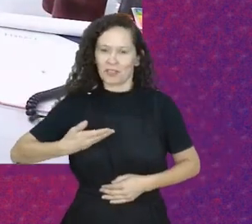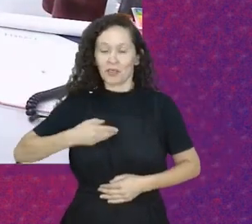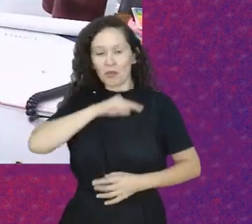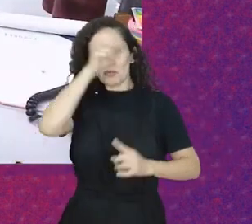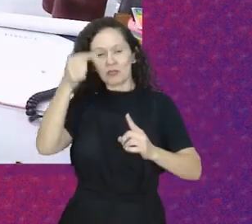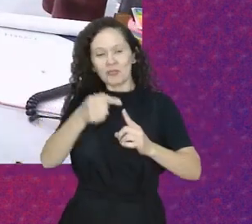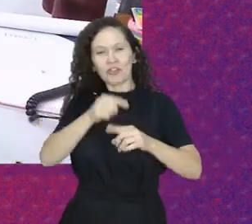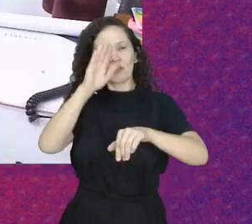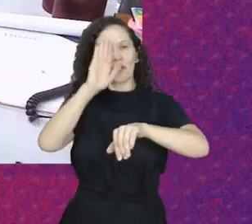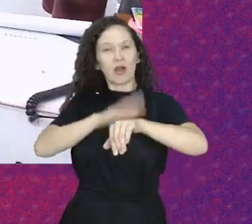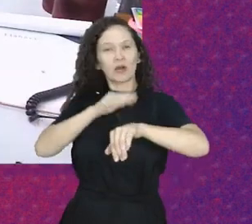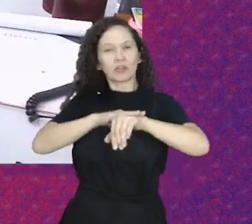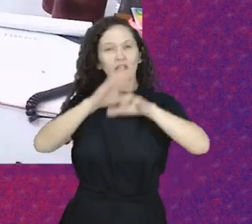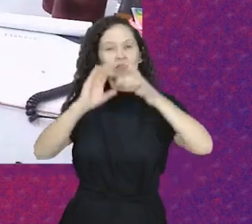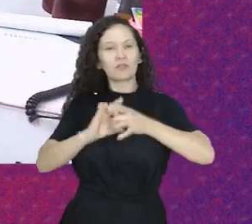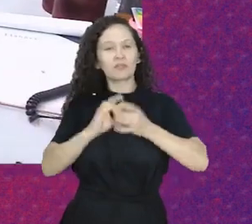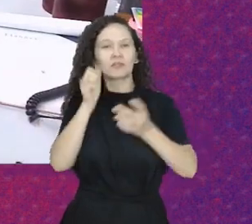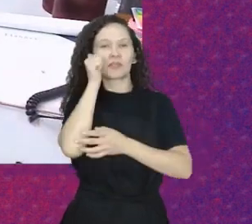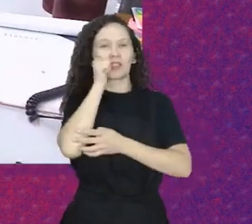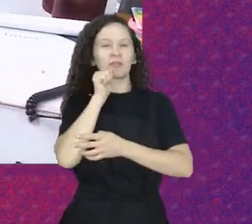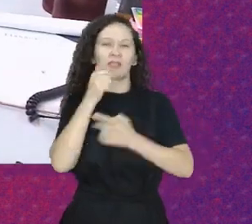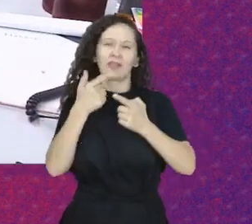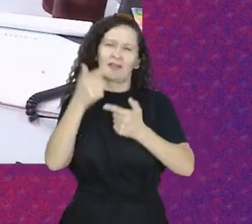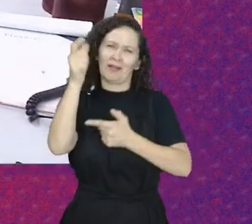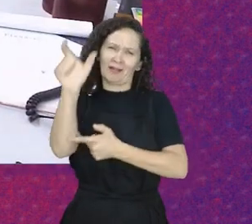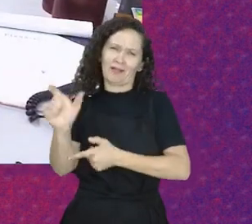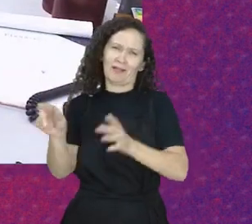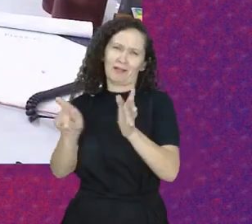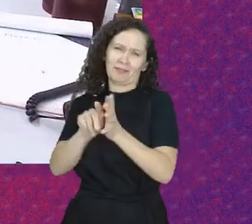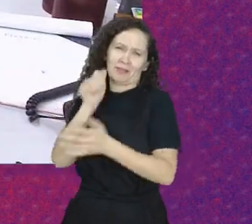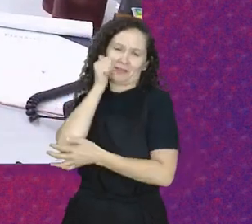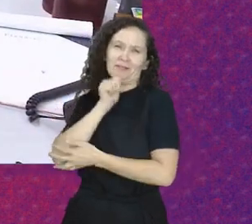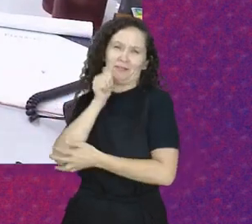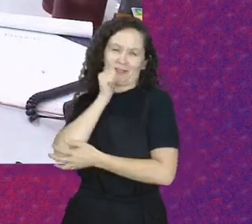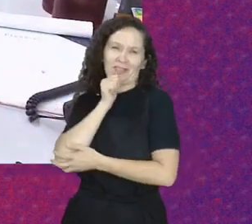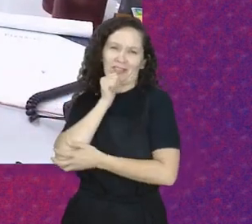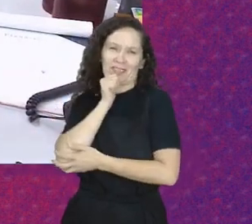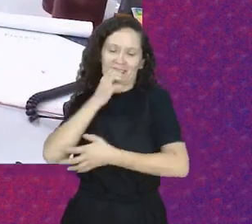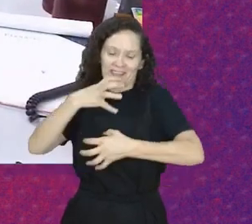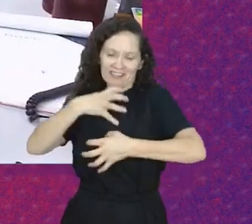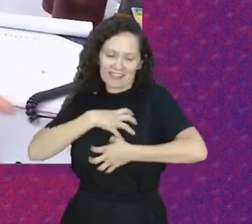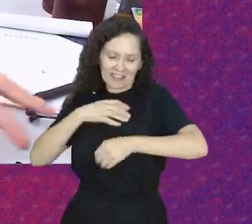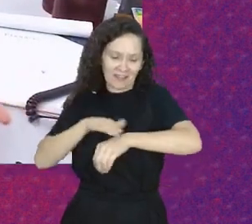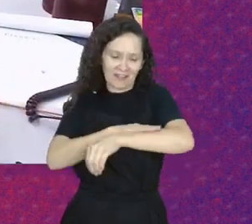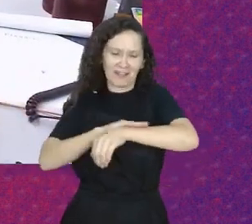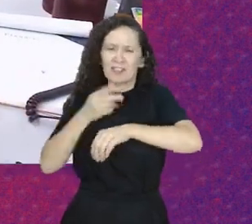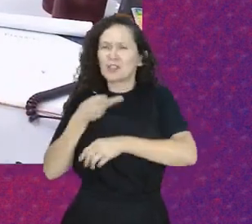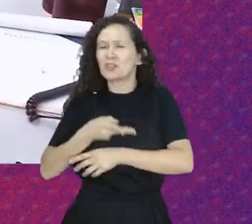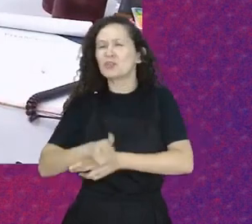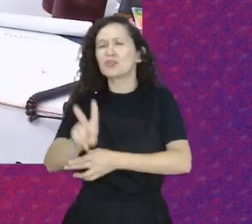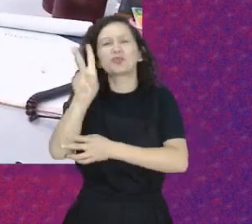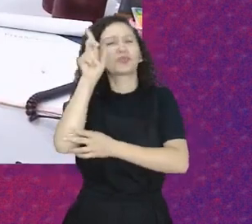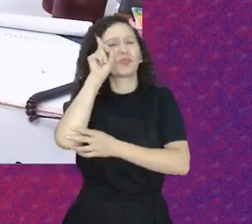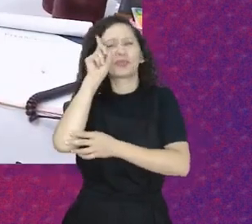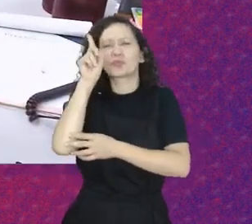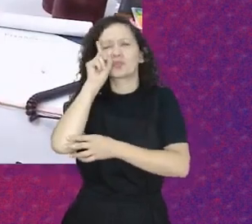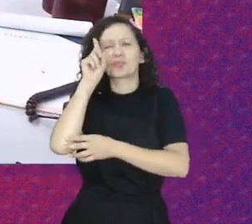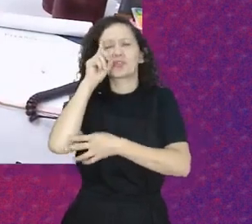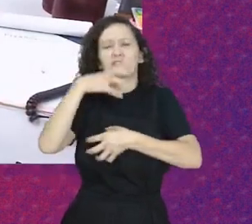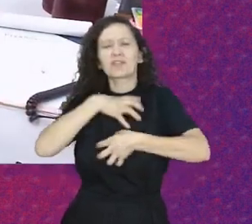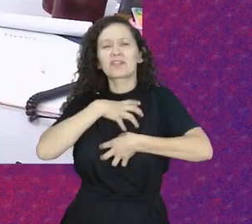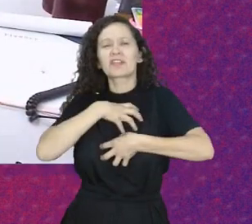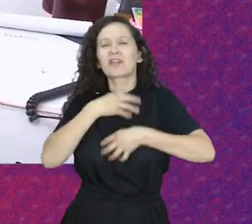essa emancipação da mulher, porque ela própria, né, mulher, sente na pele todos os dias, né,